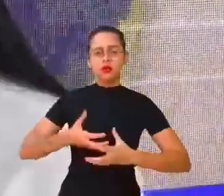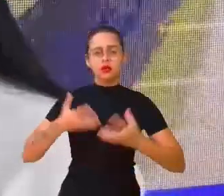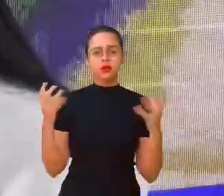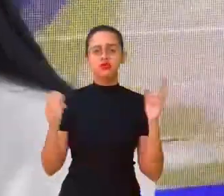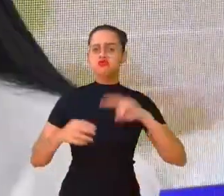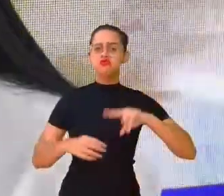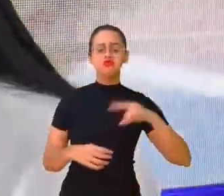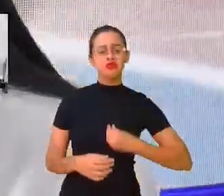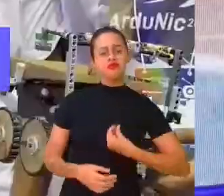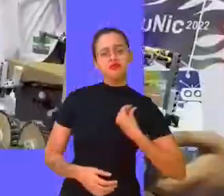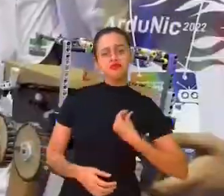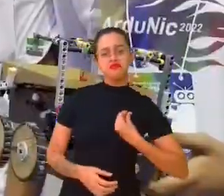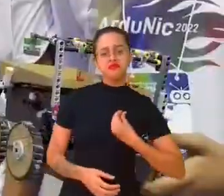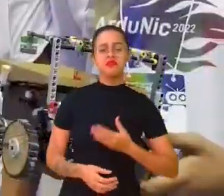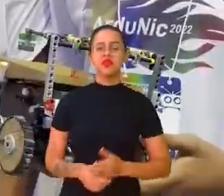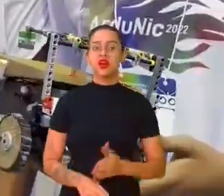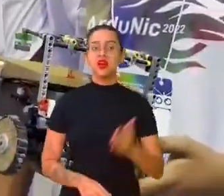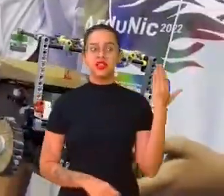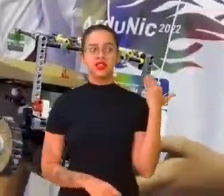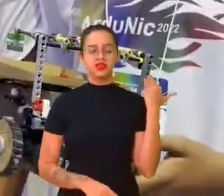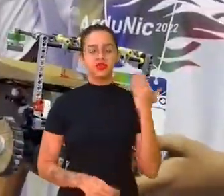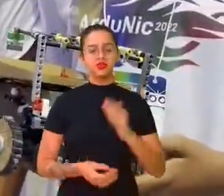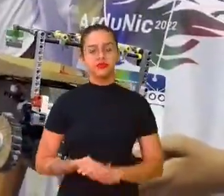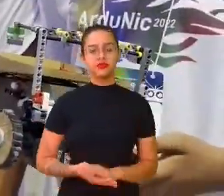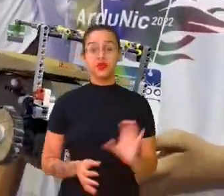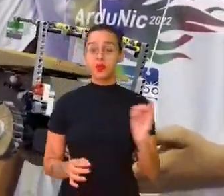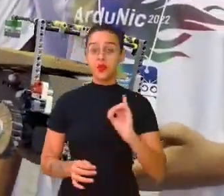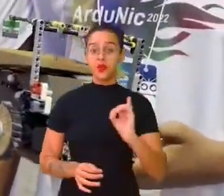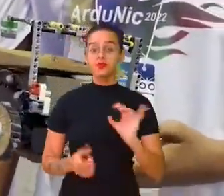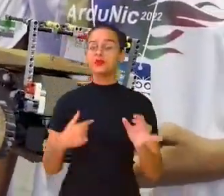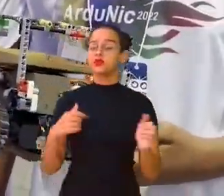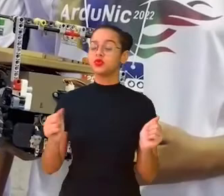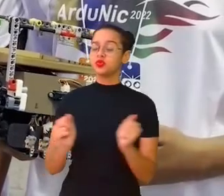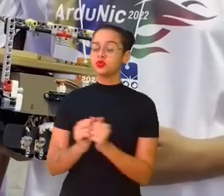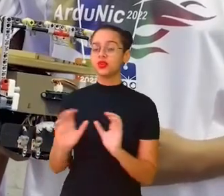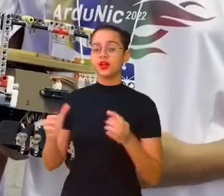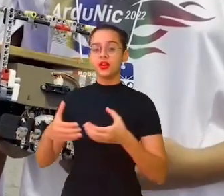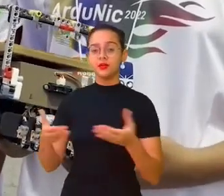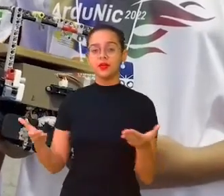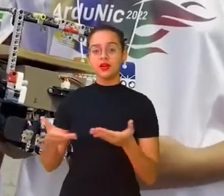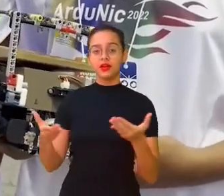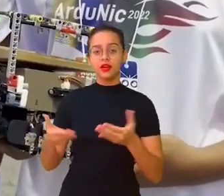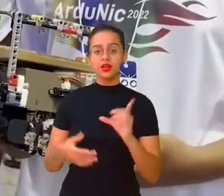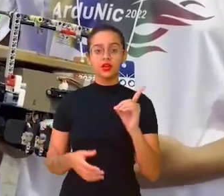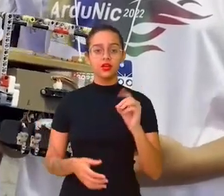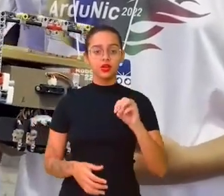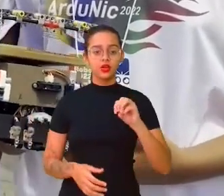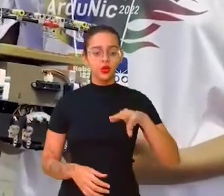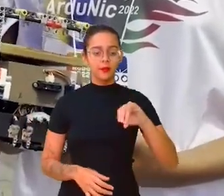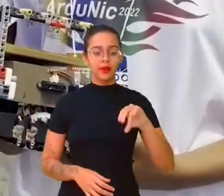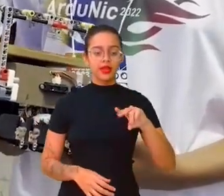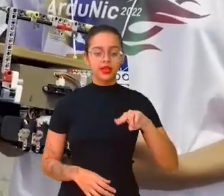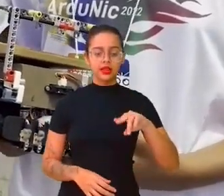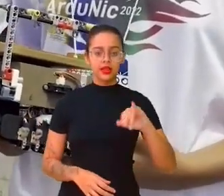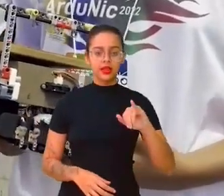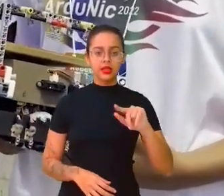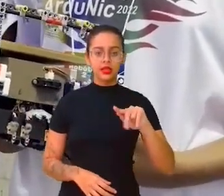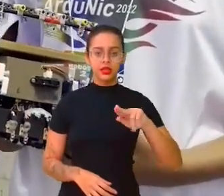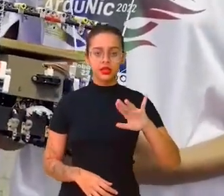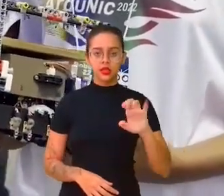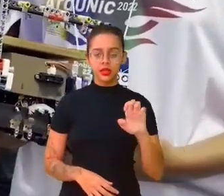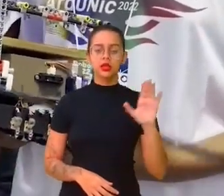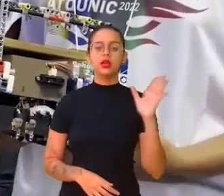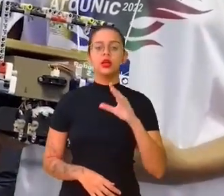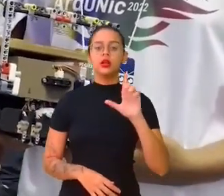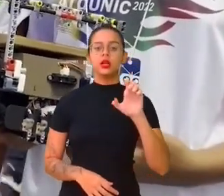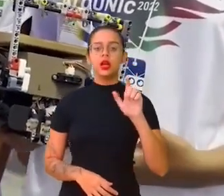experiência que eu nunca tinha vivido. Oi, gente, eu tô aqui com a equipe Dominique Lego, que tava aqui com o